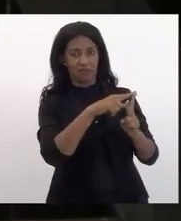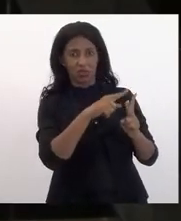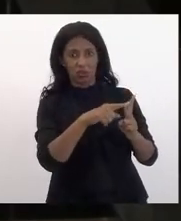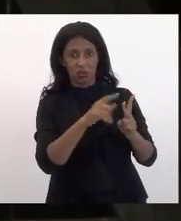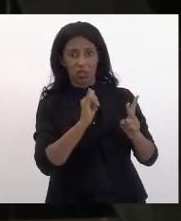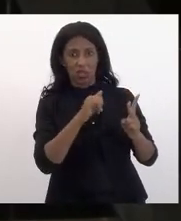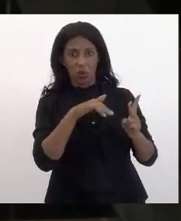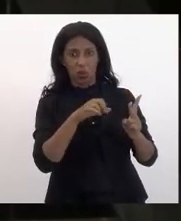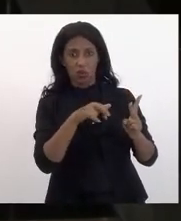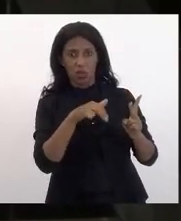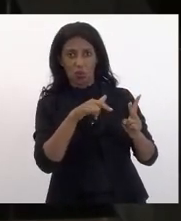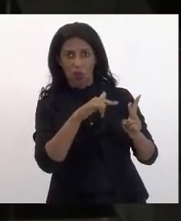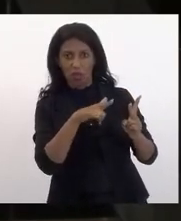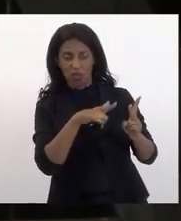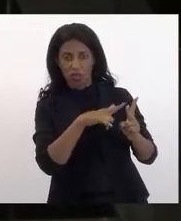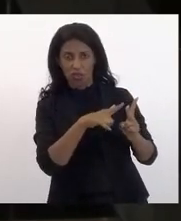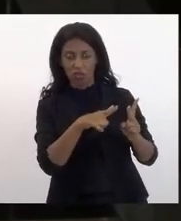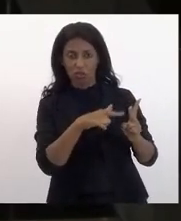inconsequentes